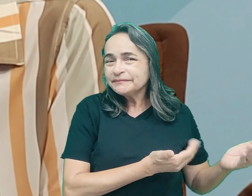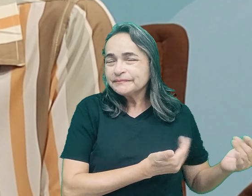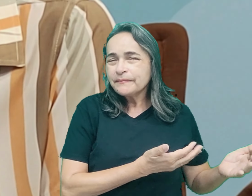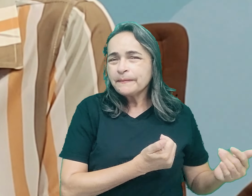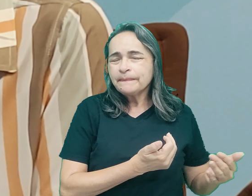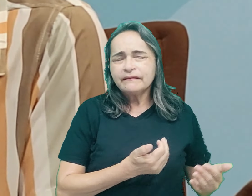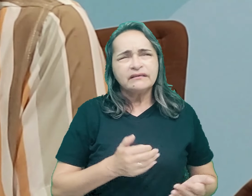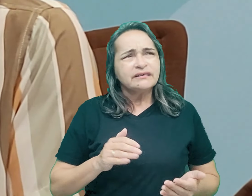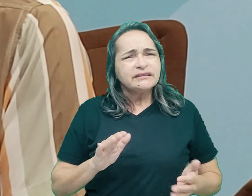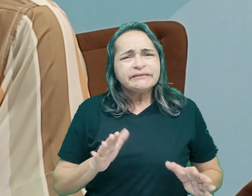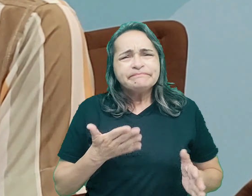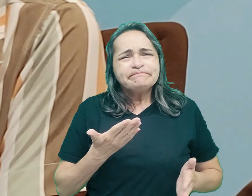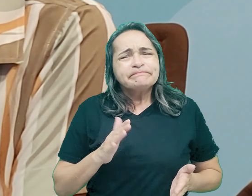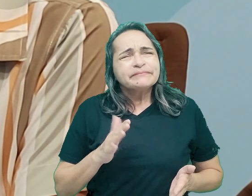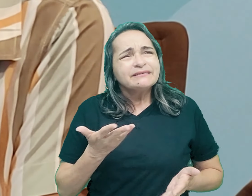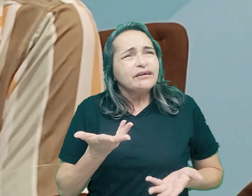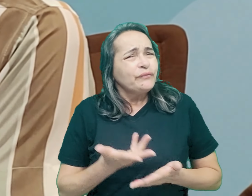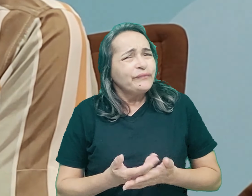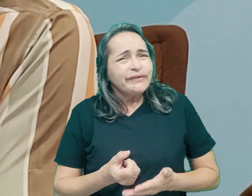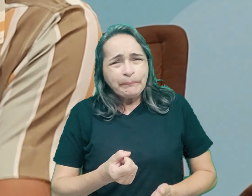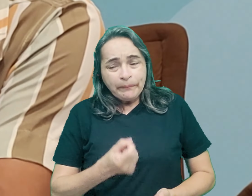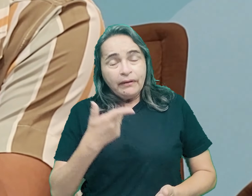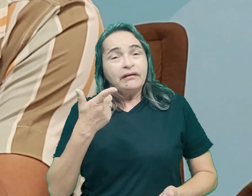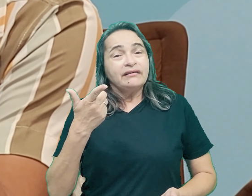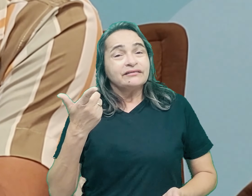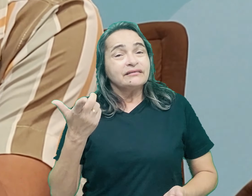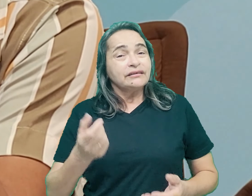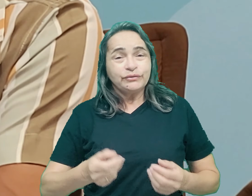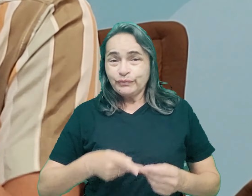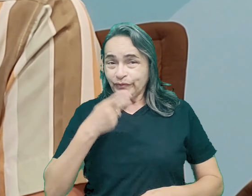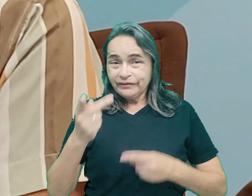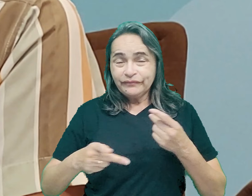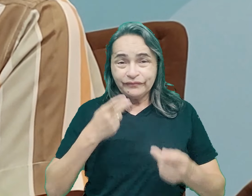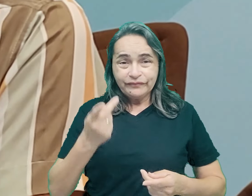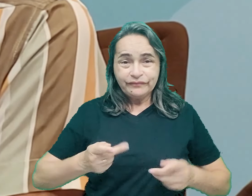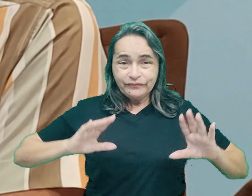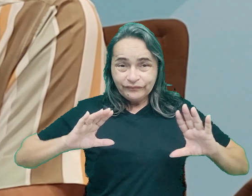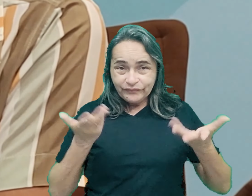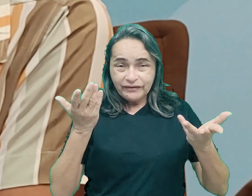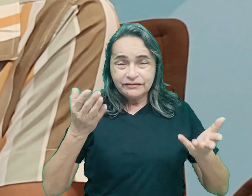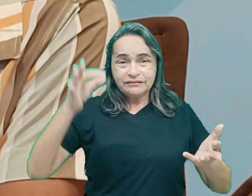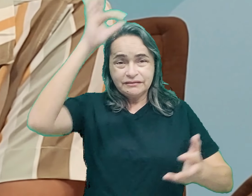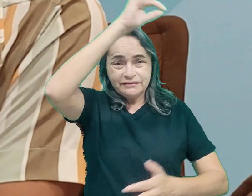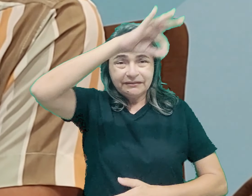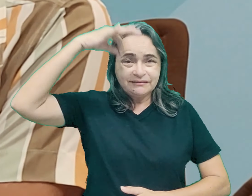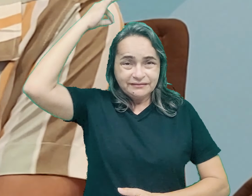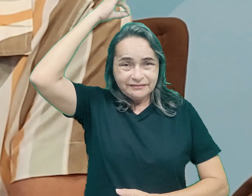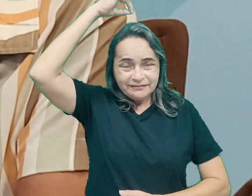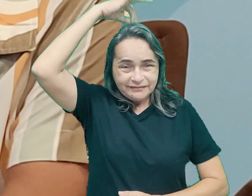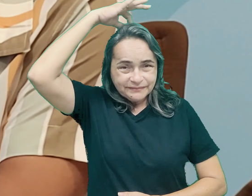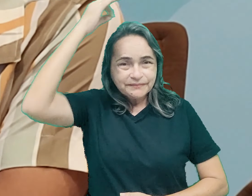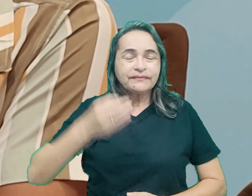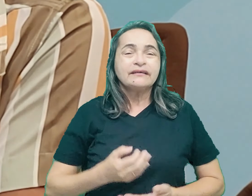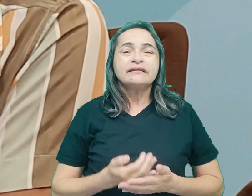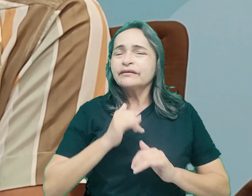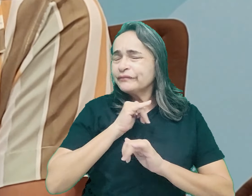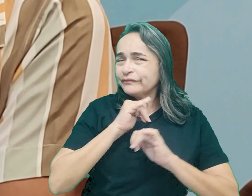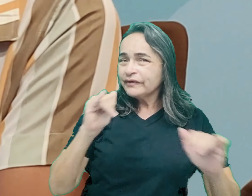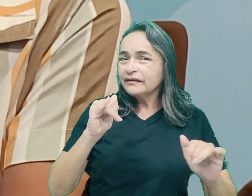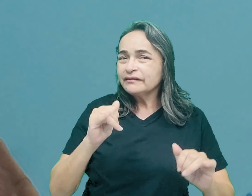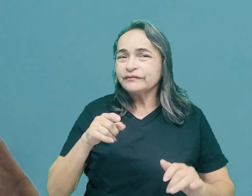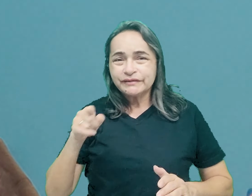talvez vejam com muita estranheza tudo isso que você colocou a respeito da festa do Divino. Então, eu queria que você deixasse um recado final na condição de